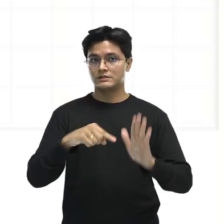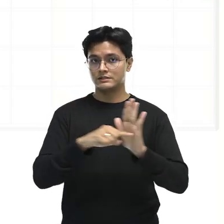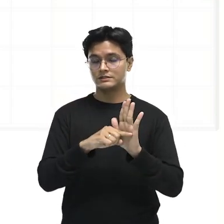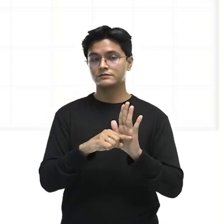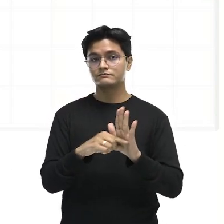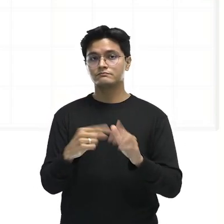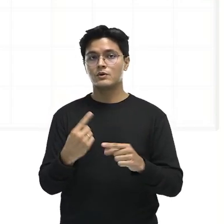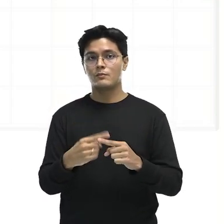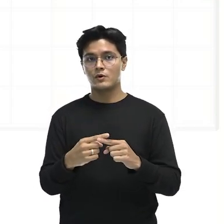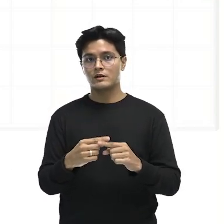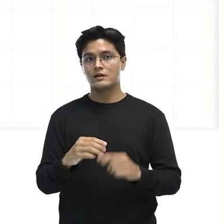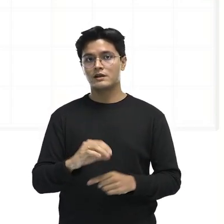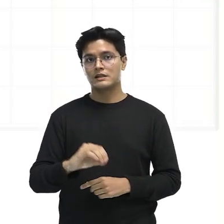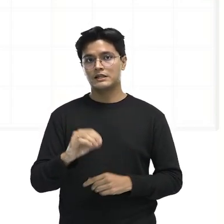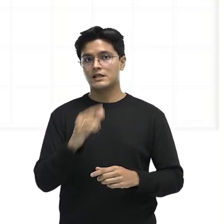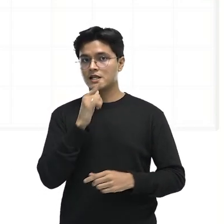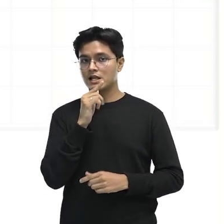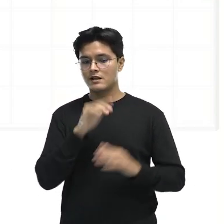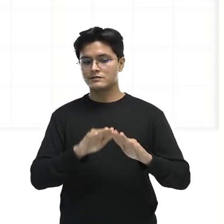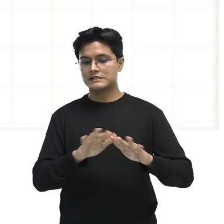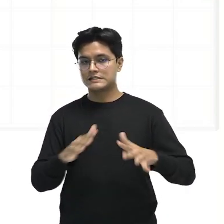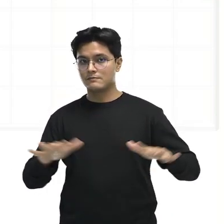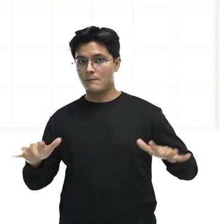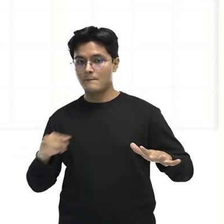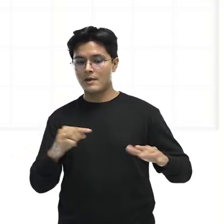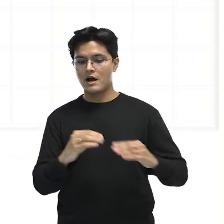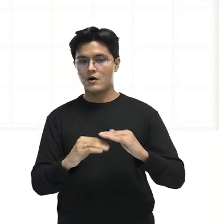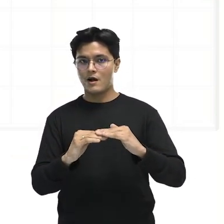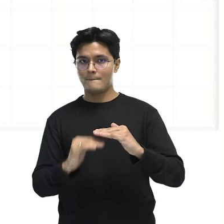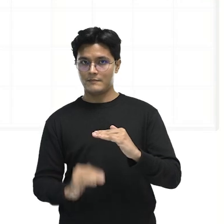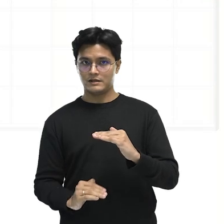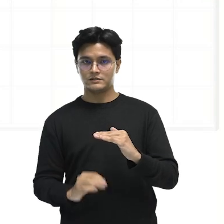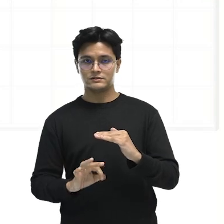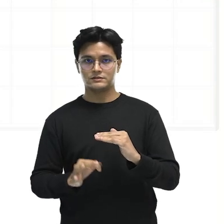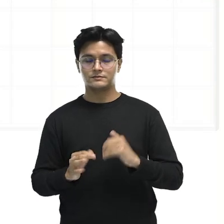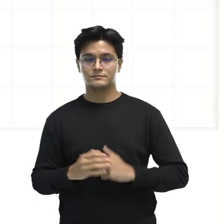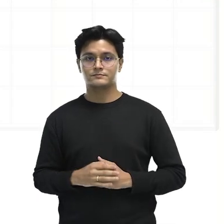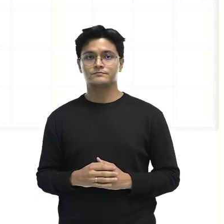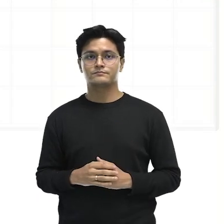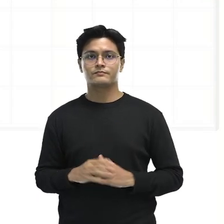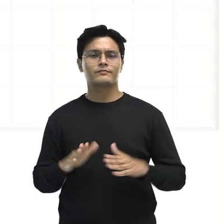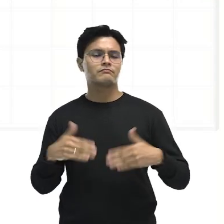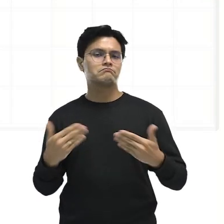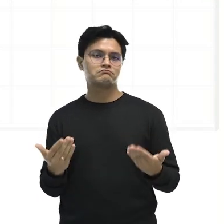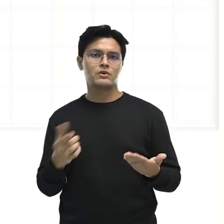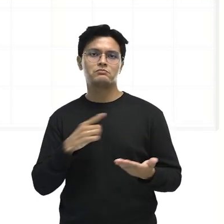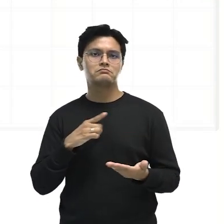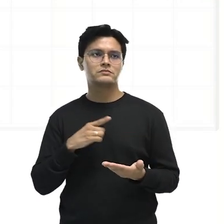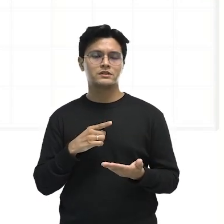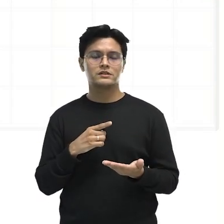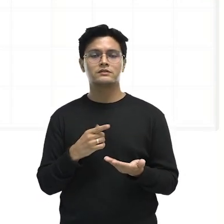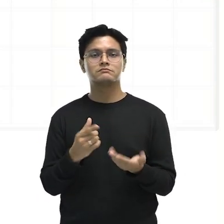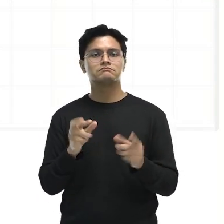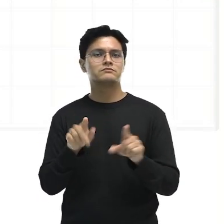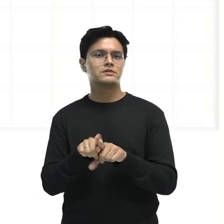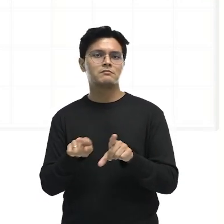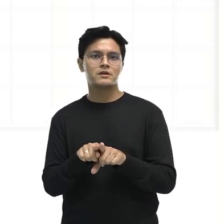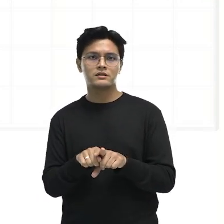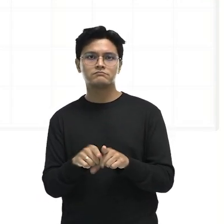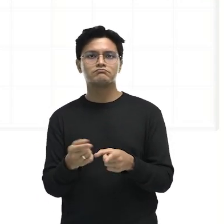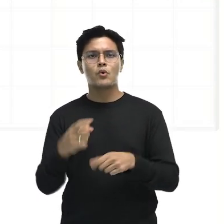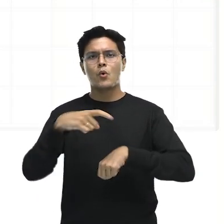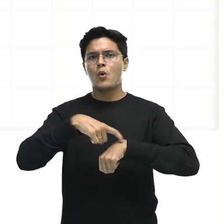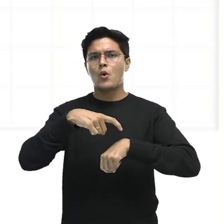tá? Porque estão abaixo desse nível, tá bom? Enfim, temos ainda a questão do fuso